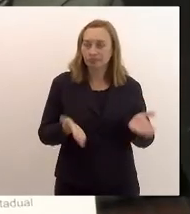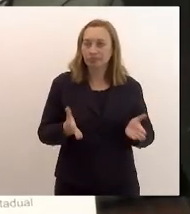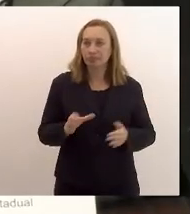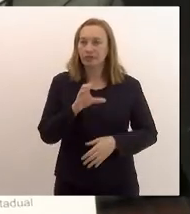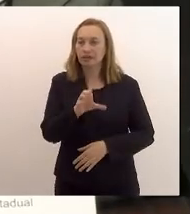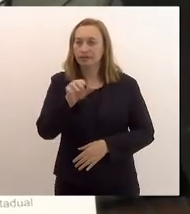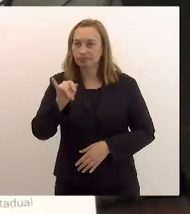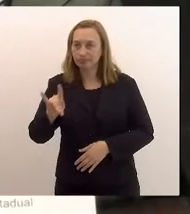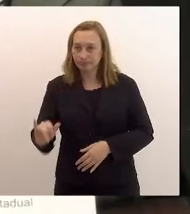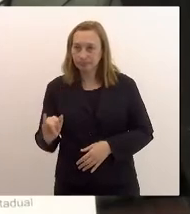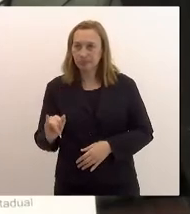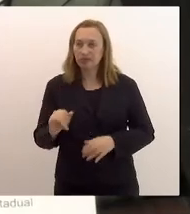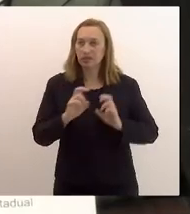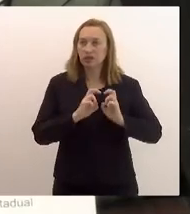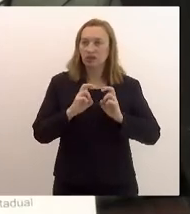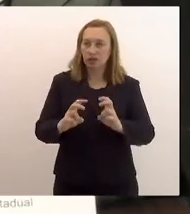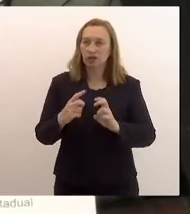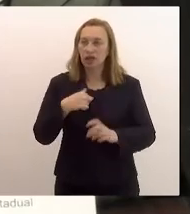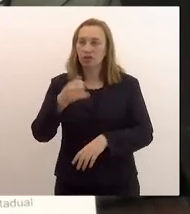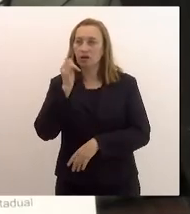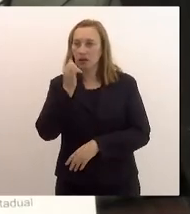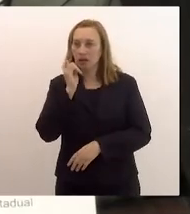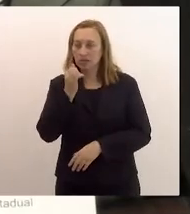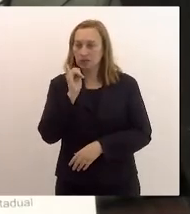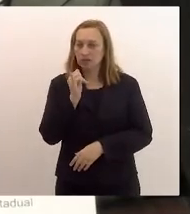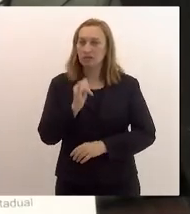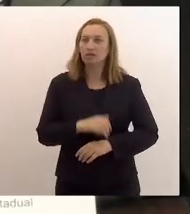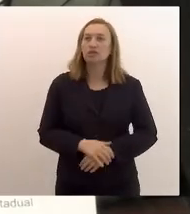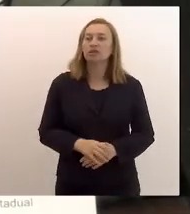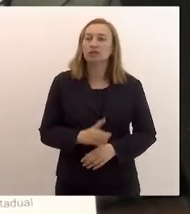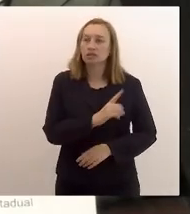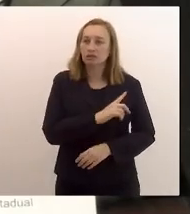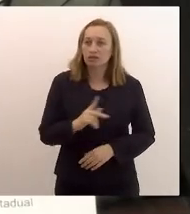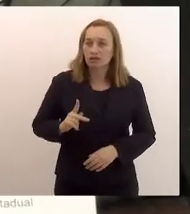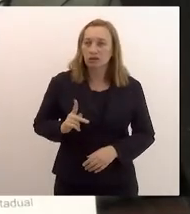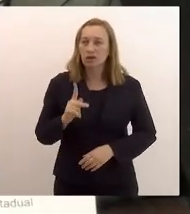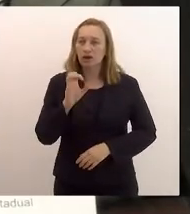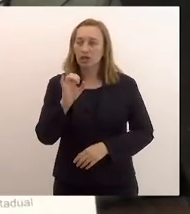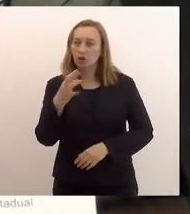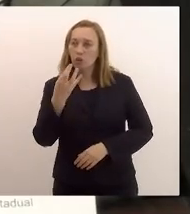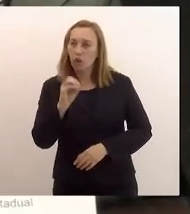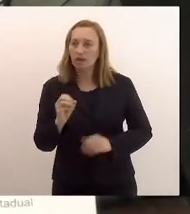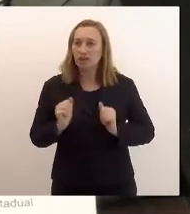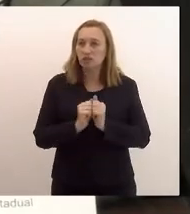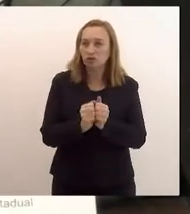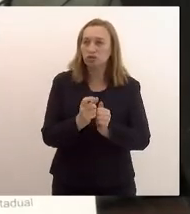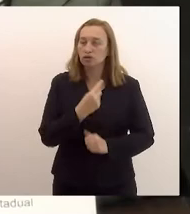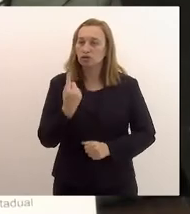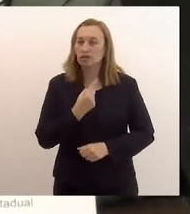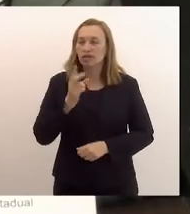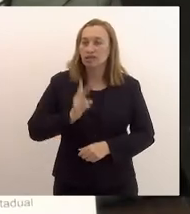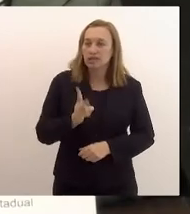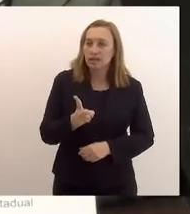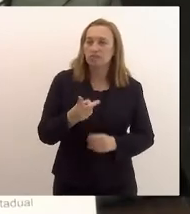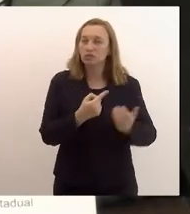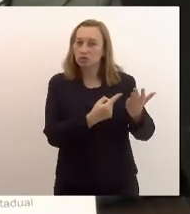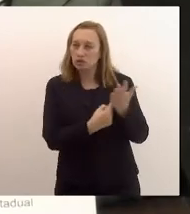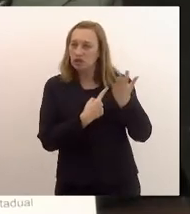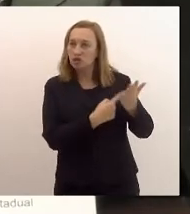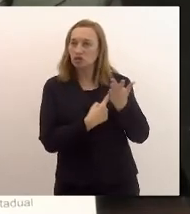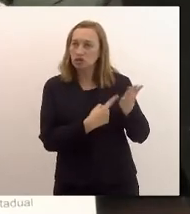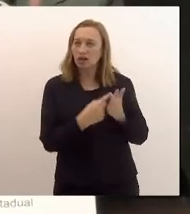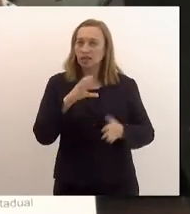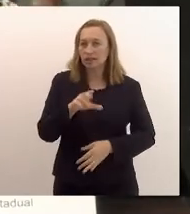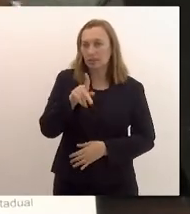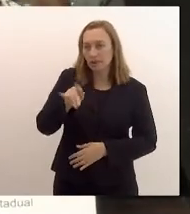estamos na CPI dos trens eu sou relatou alerta pra variar e o dentro do Defensor Eduardo show está conosco constantemente nos assessorando na